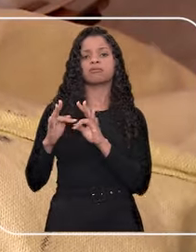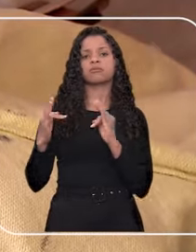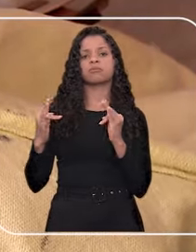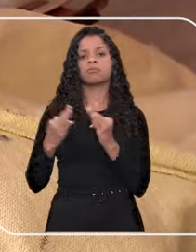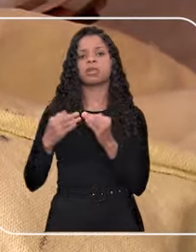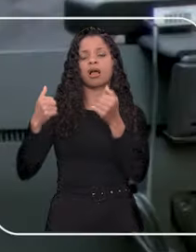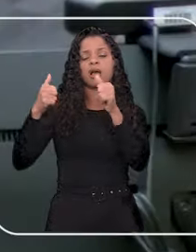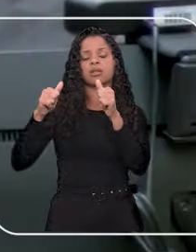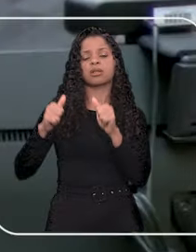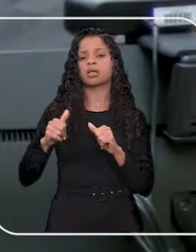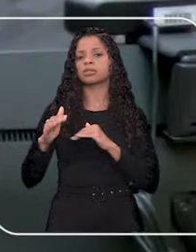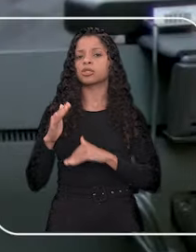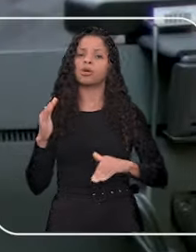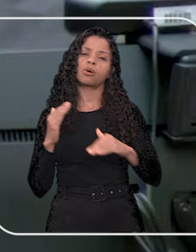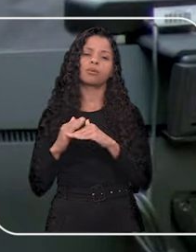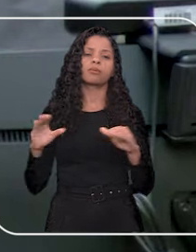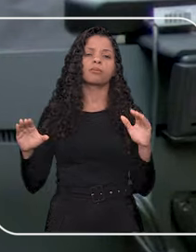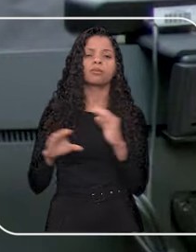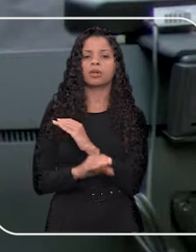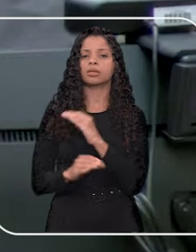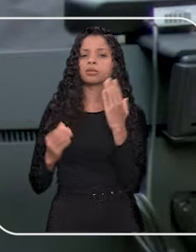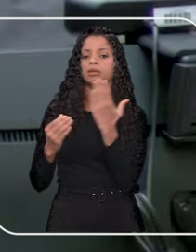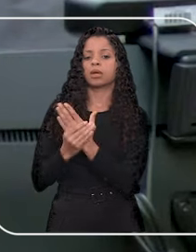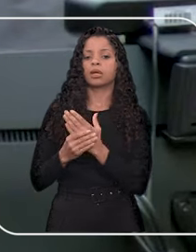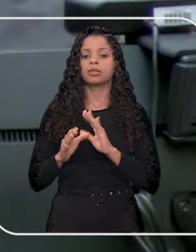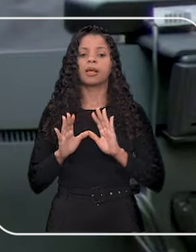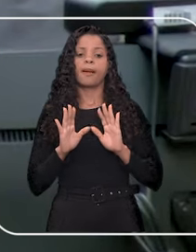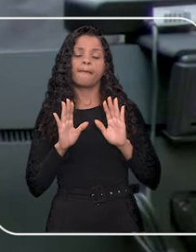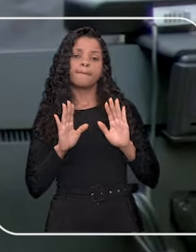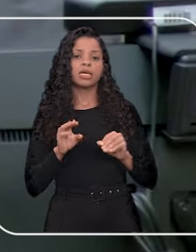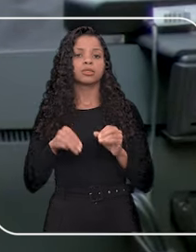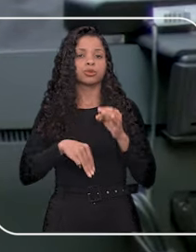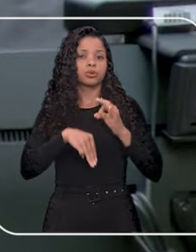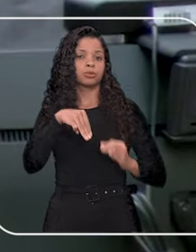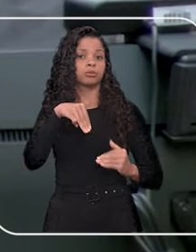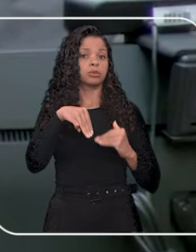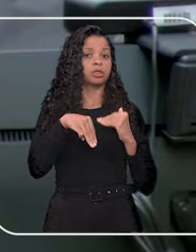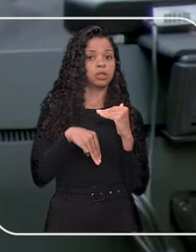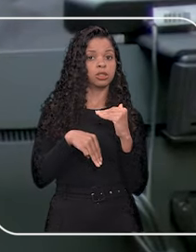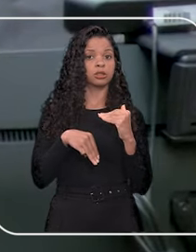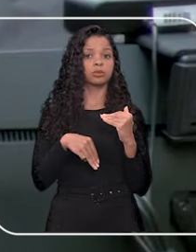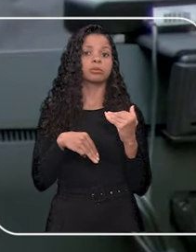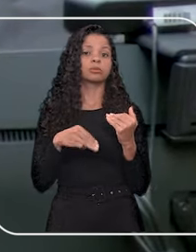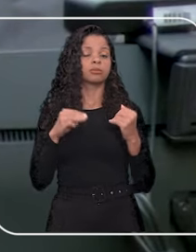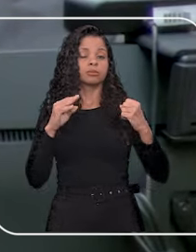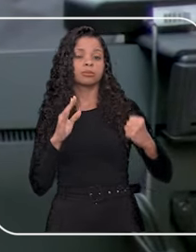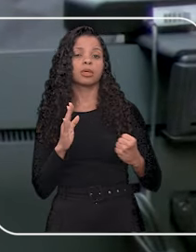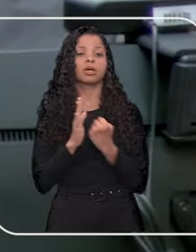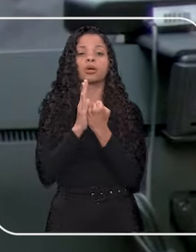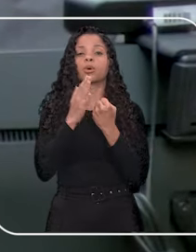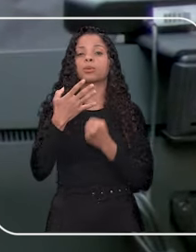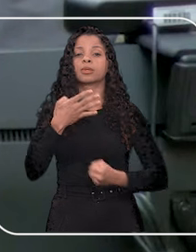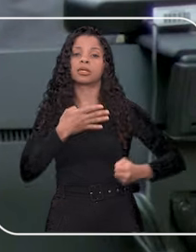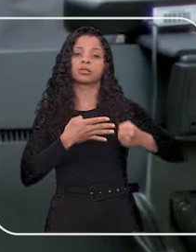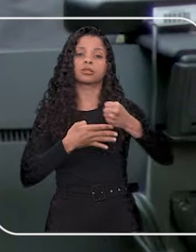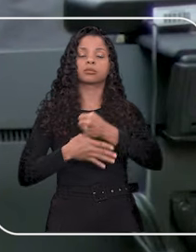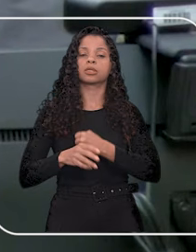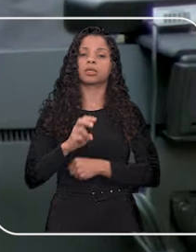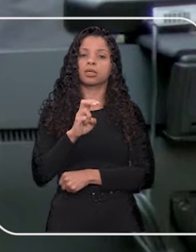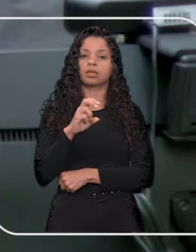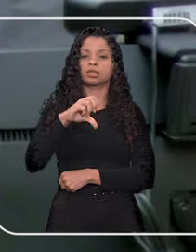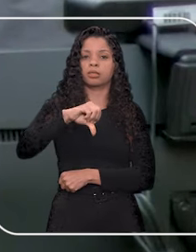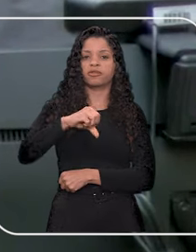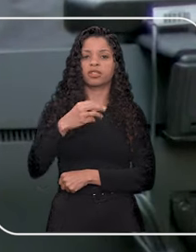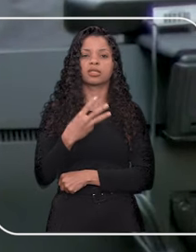análise do caso mas o relator do abes Corpus Ministro Roger sket Cruz destacou que o entendimento expresso na súmula